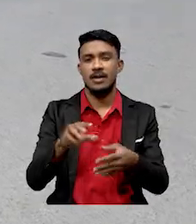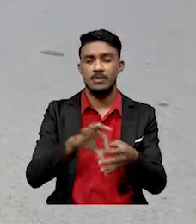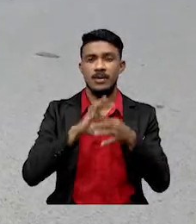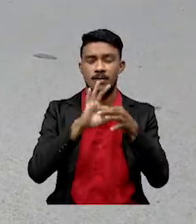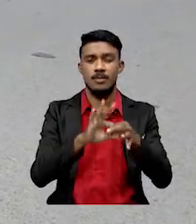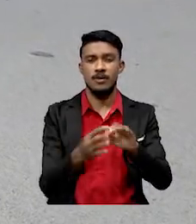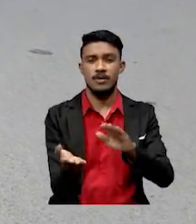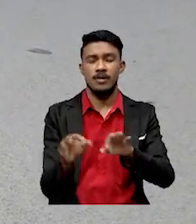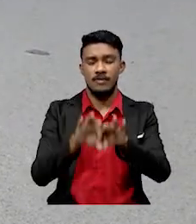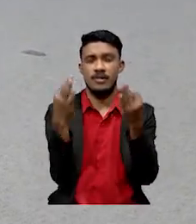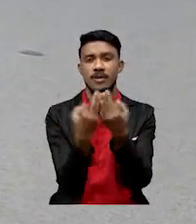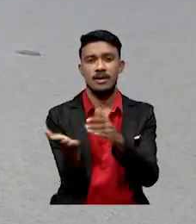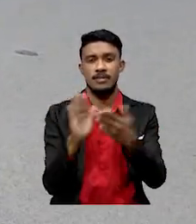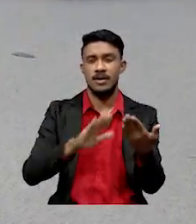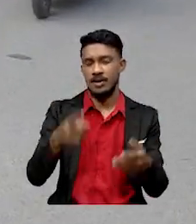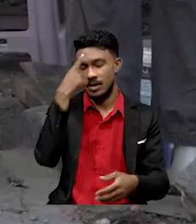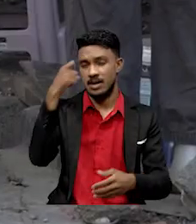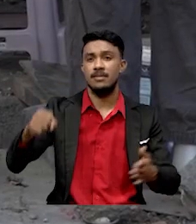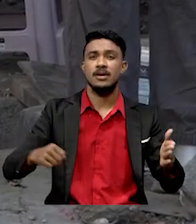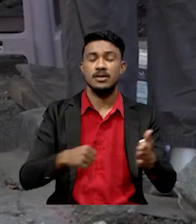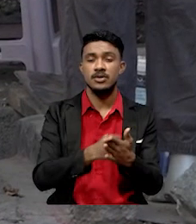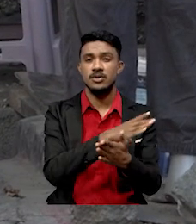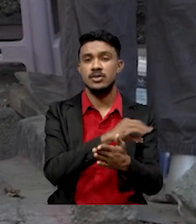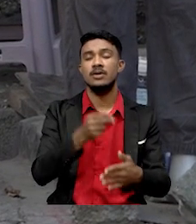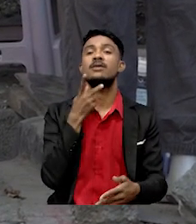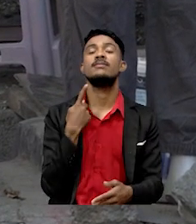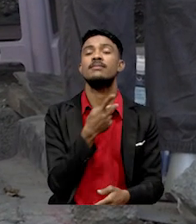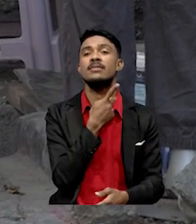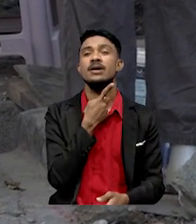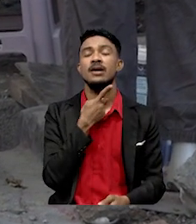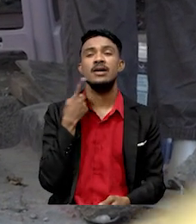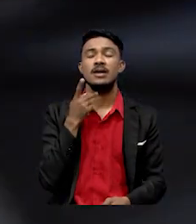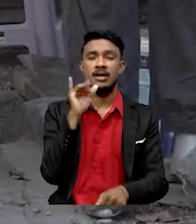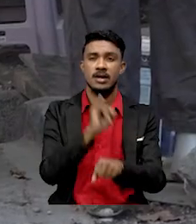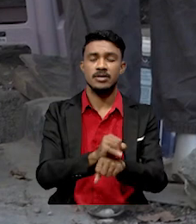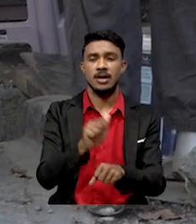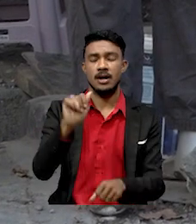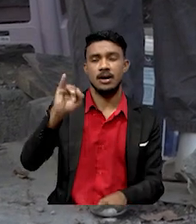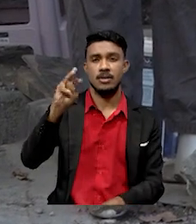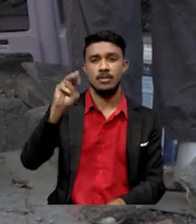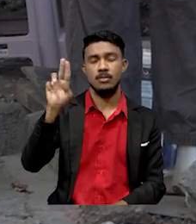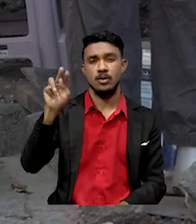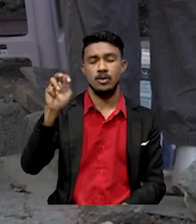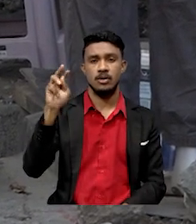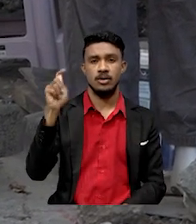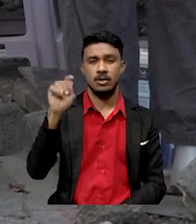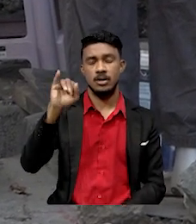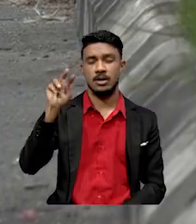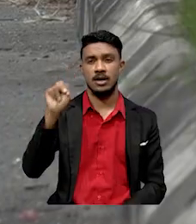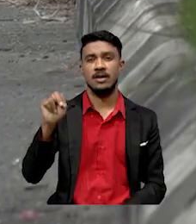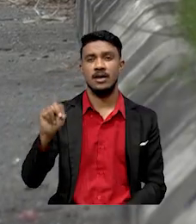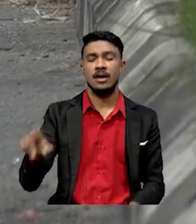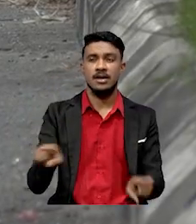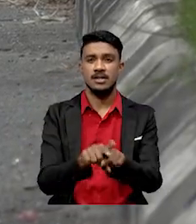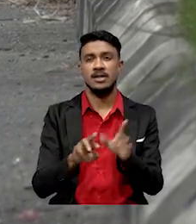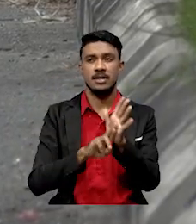familia tambah sidente trafigo Padre Emanuel Elotalo, Parco São Zé e Mutin, foi o ponto de vista catac, facto irané,